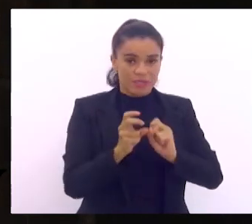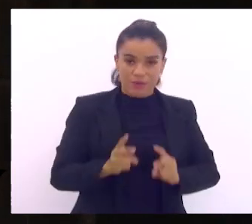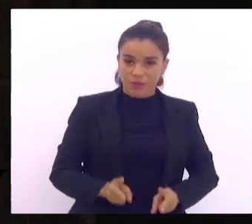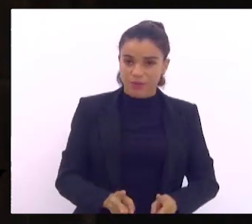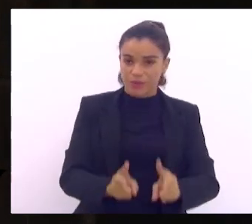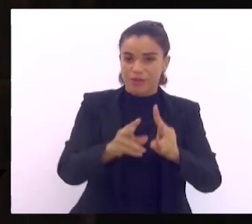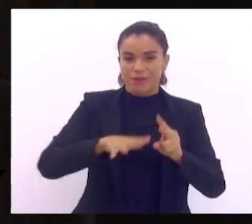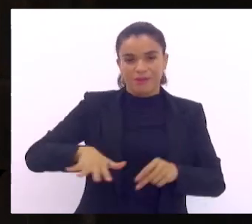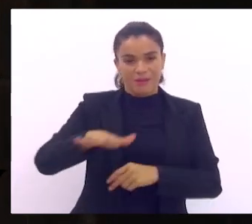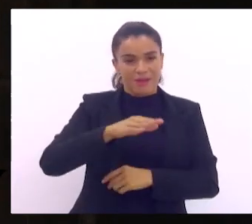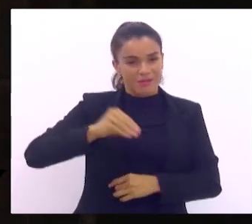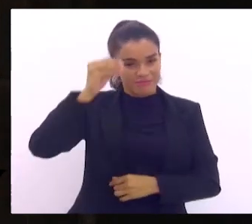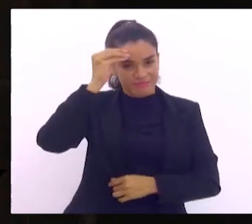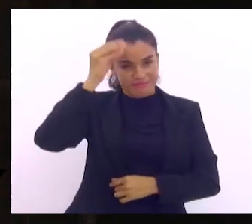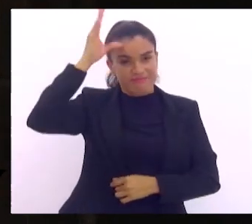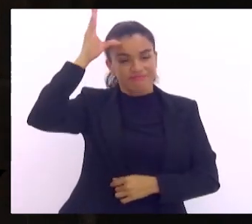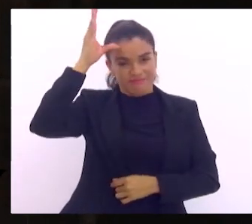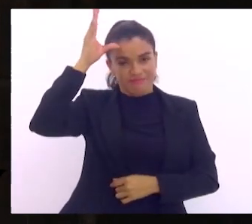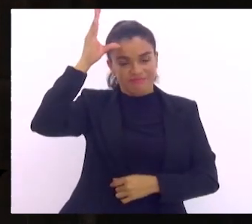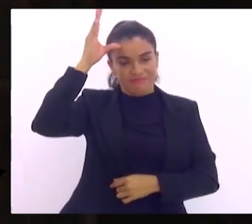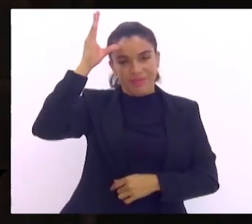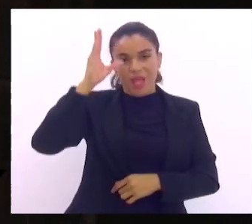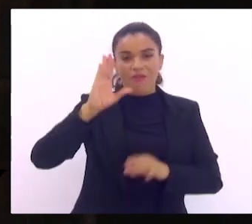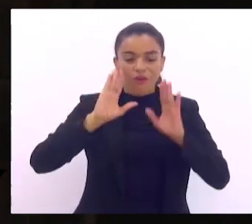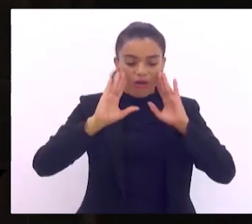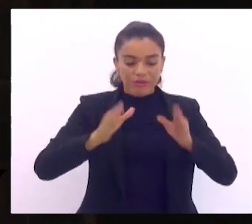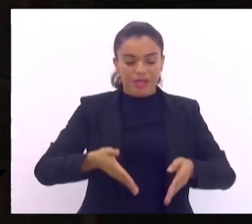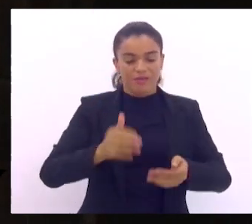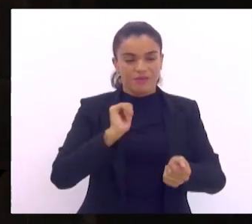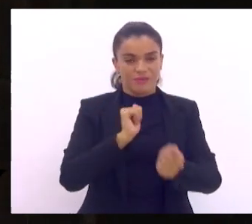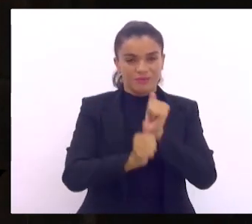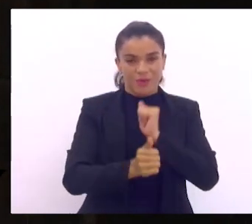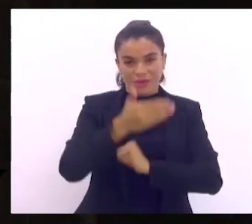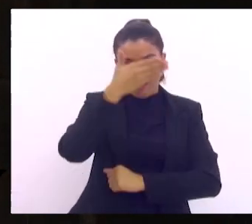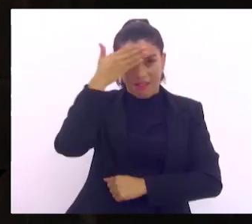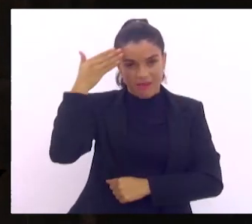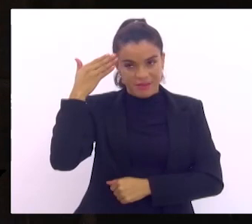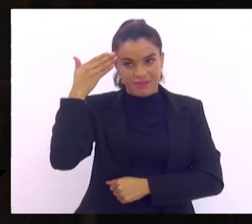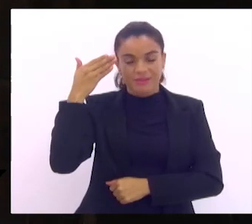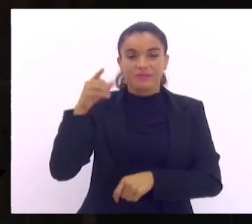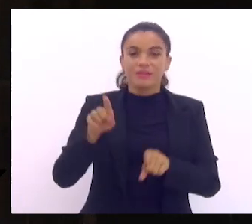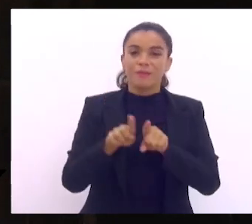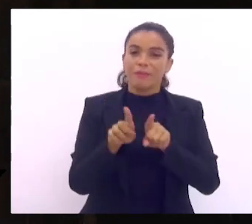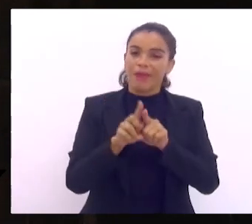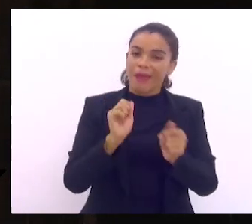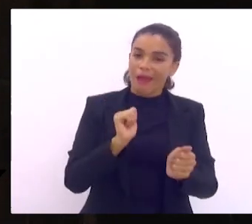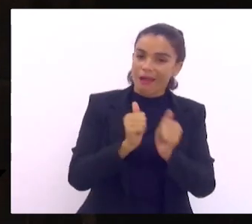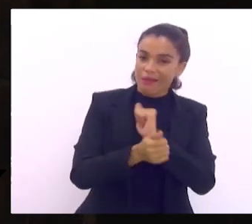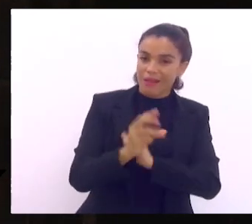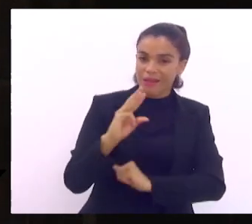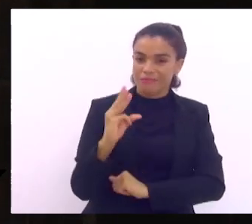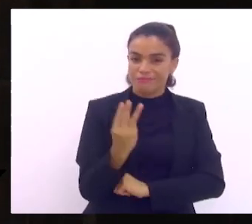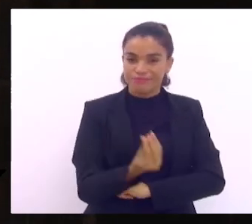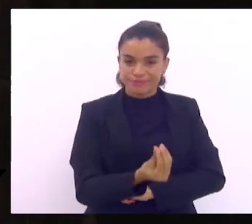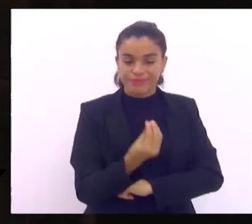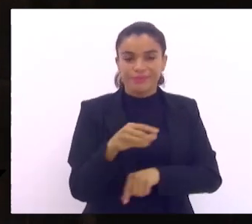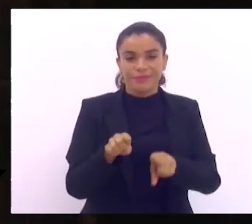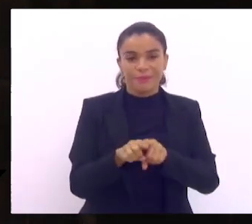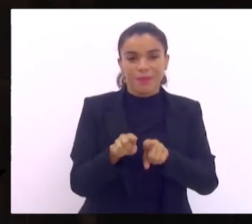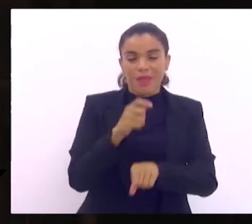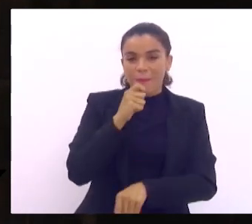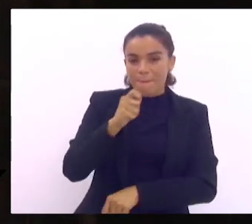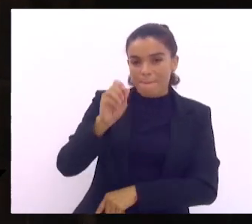nas áreas de conhecimento aplicado ao esporte, lazer e atletas, para atletas, dirigentes,